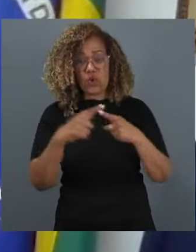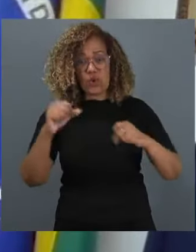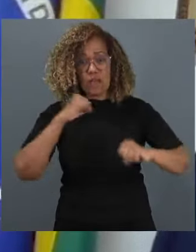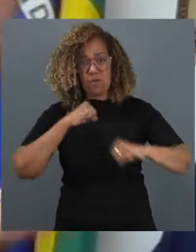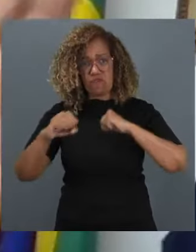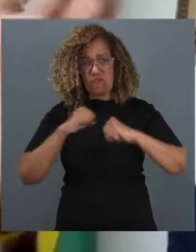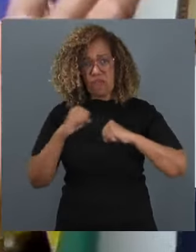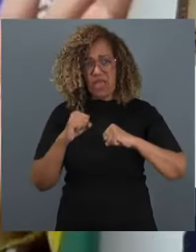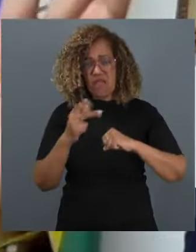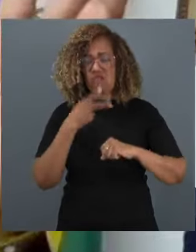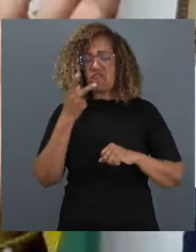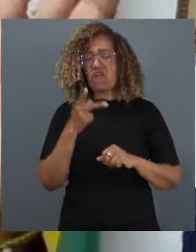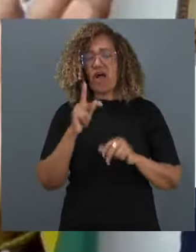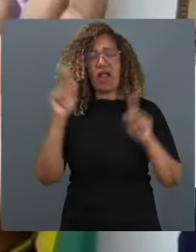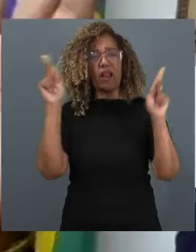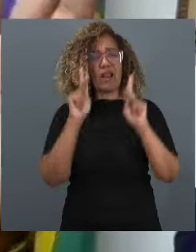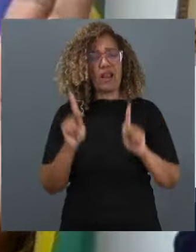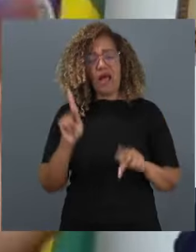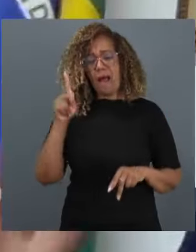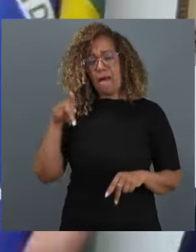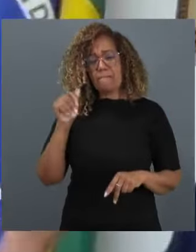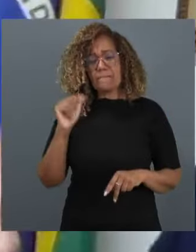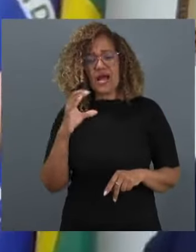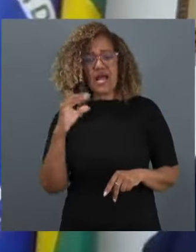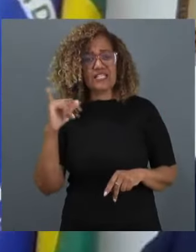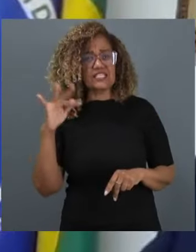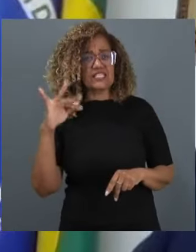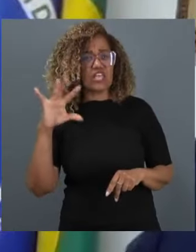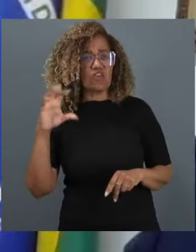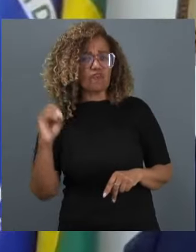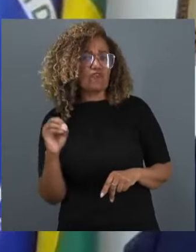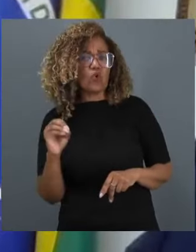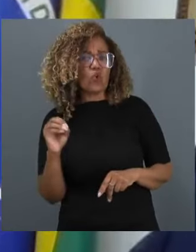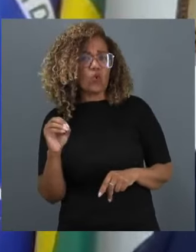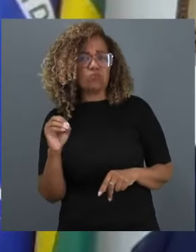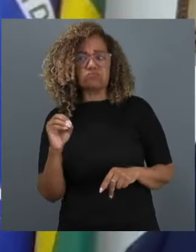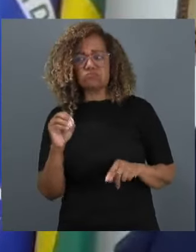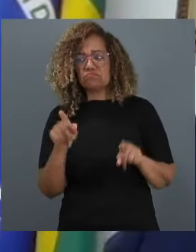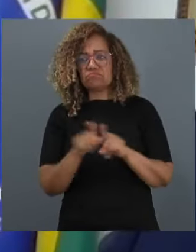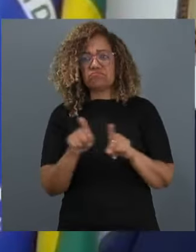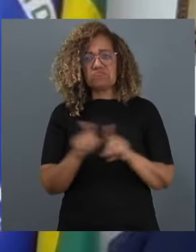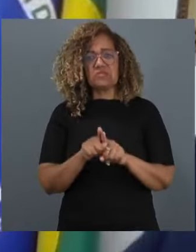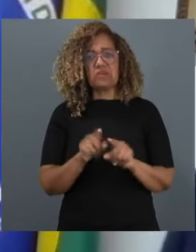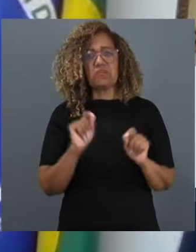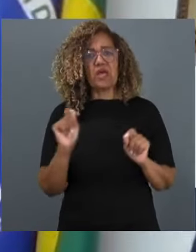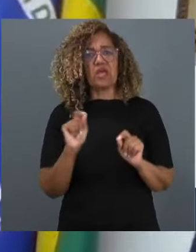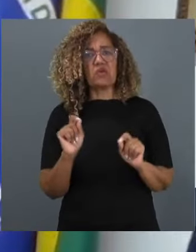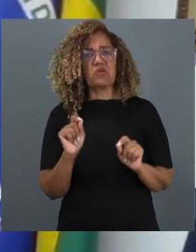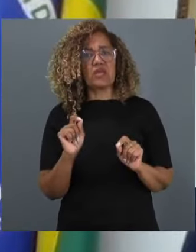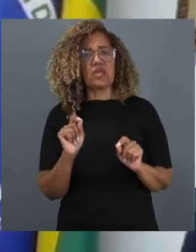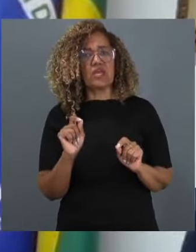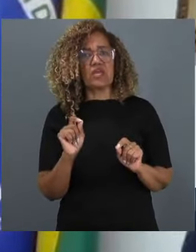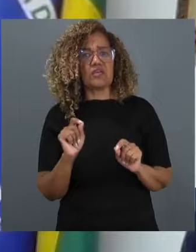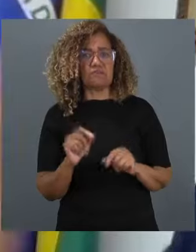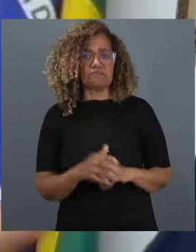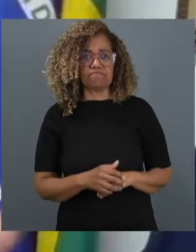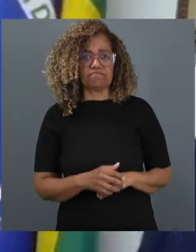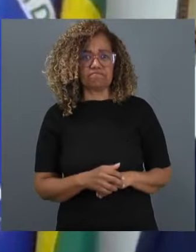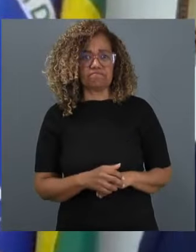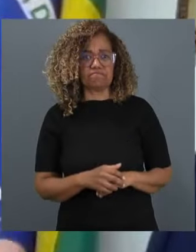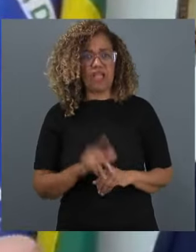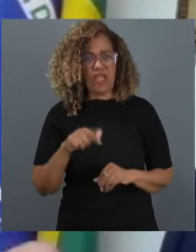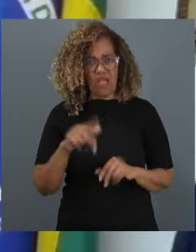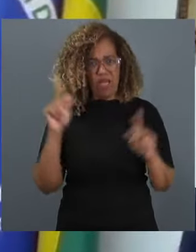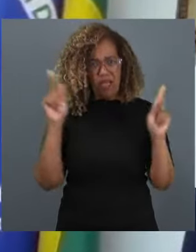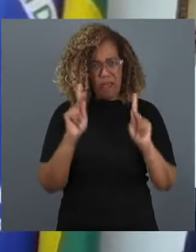sou pacífico, eu sou pacífico, estou indo pacificamente aqui, entrando nas fazendas. É